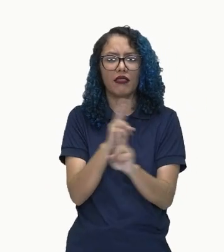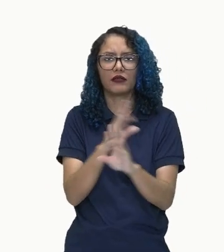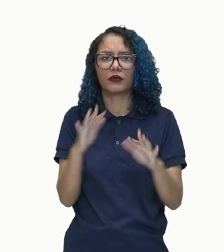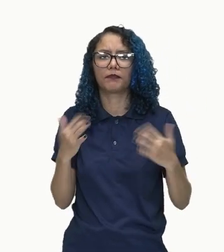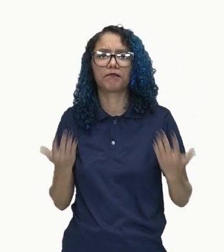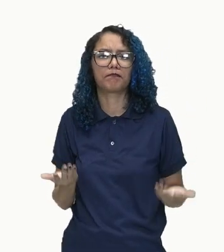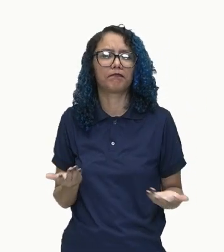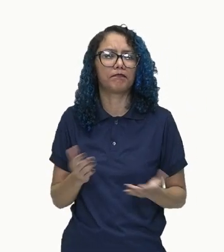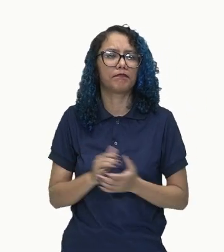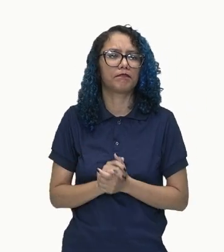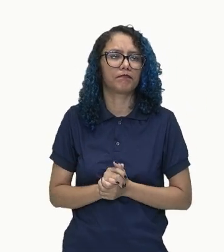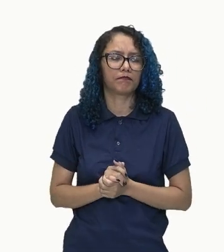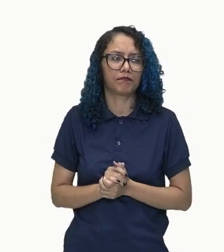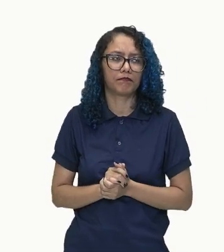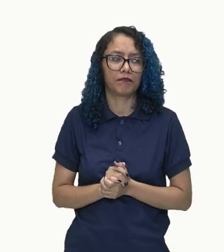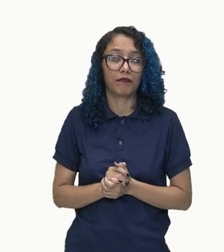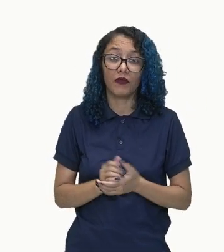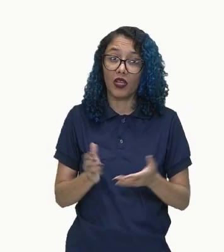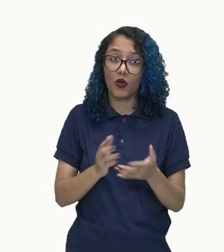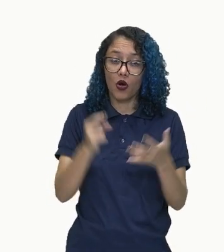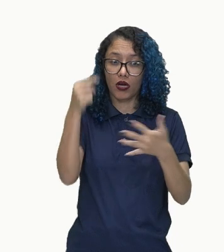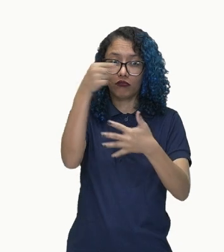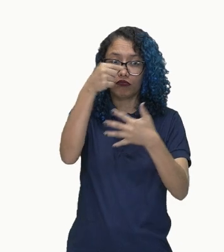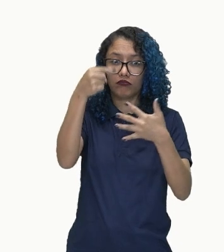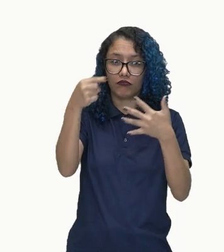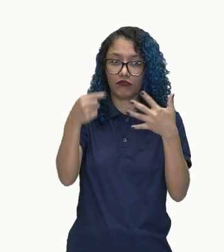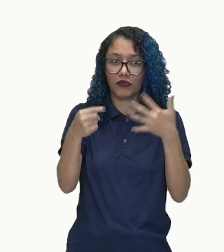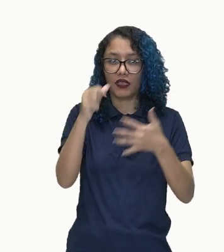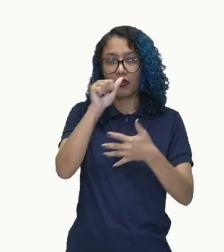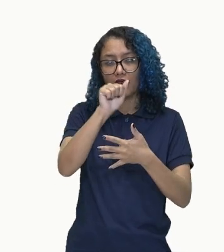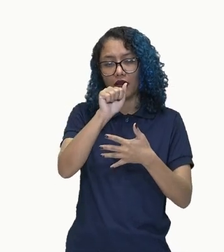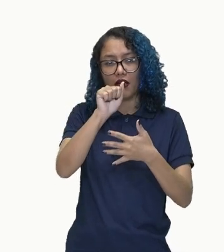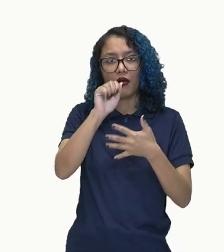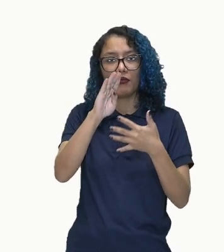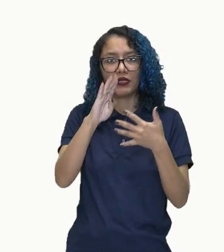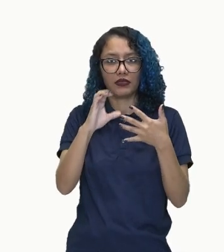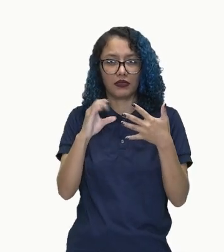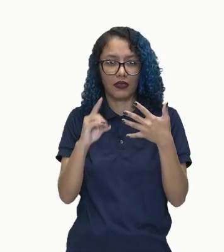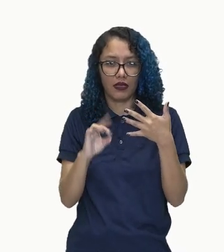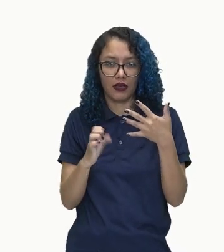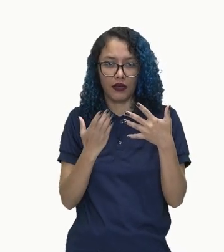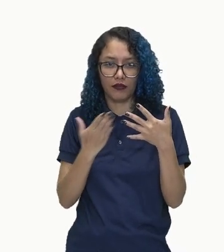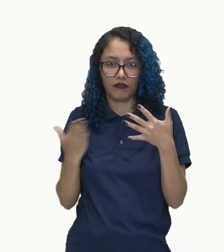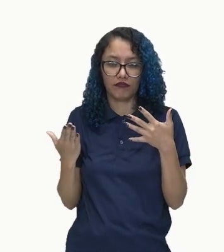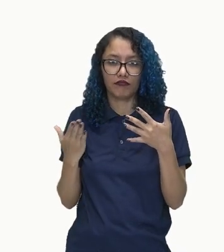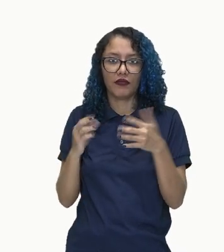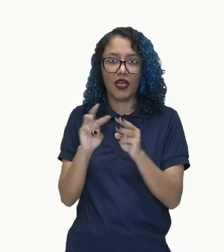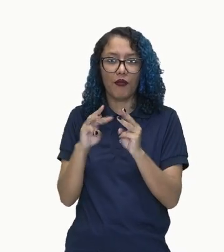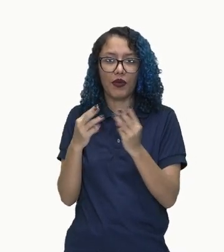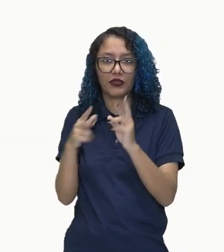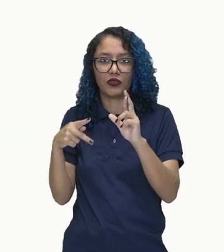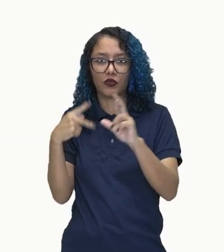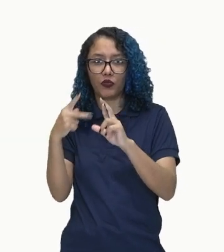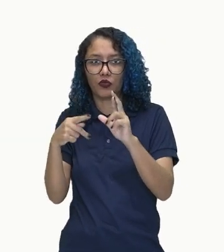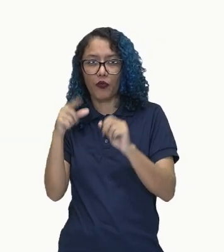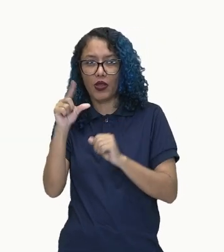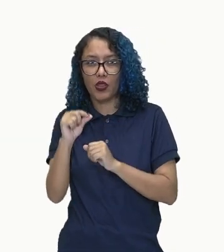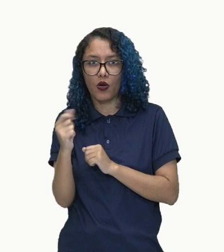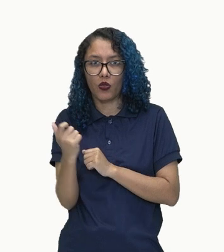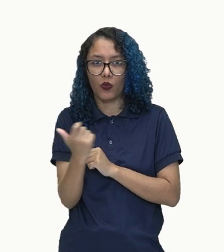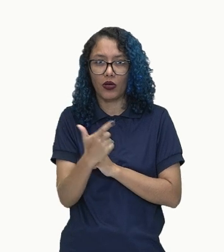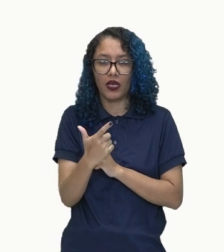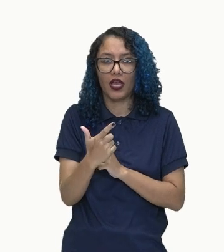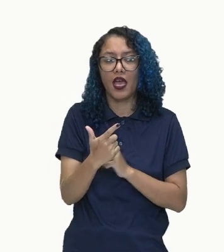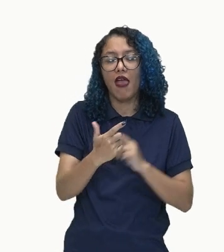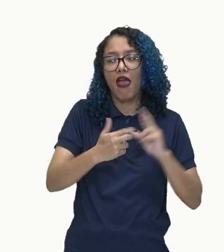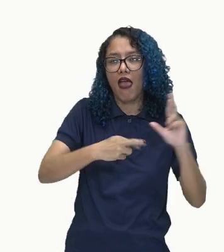tenho várias alternativas, né? A primeira, a massa dos produtos será menor que a massa dos reagentes.